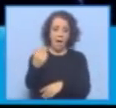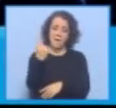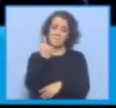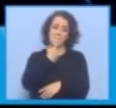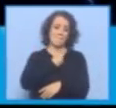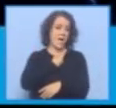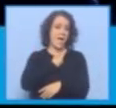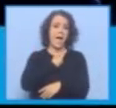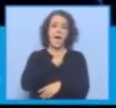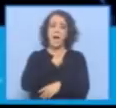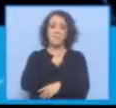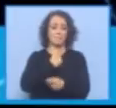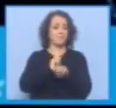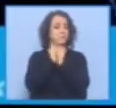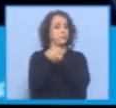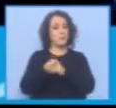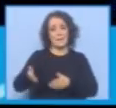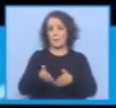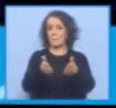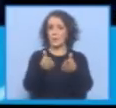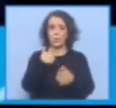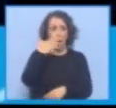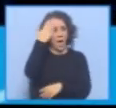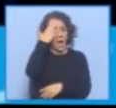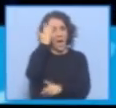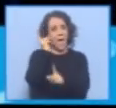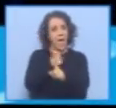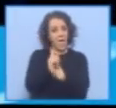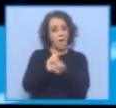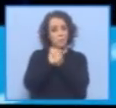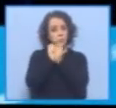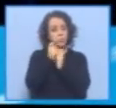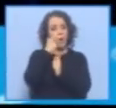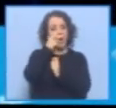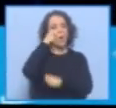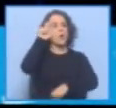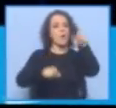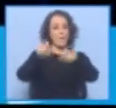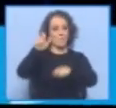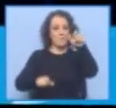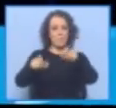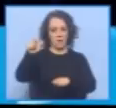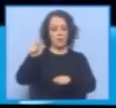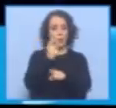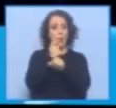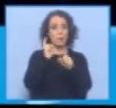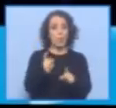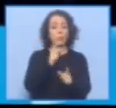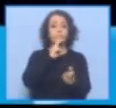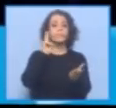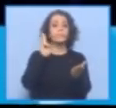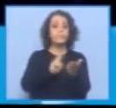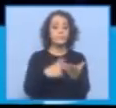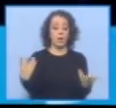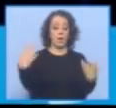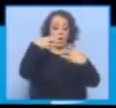alternativa que ir por outro caminho, que eu penso que é o caminho da humanização. Porque, afinal de contas, a encarnação